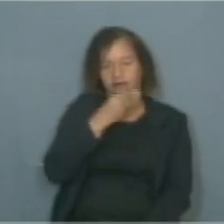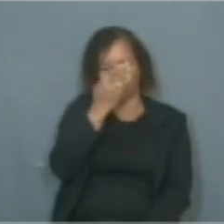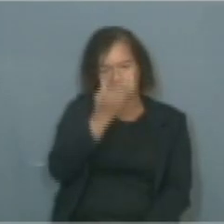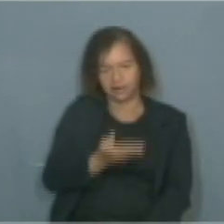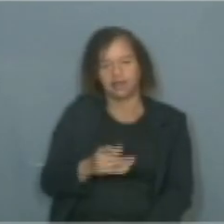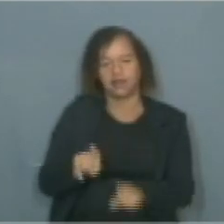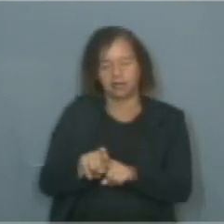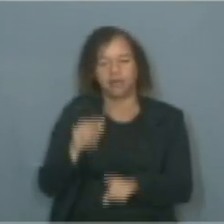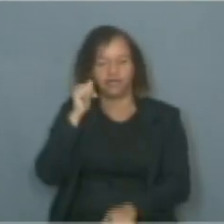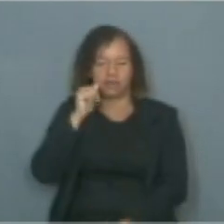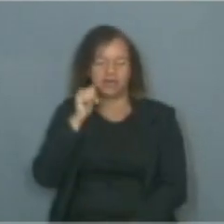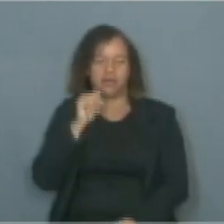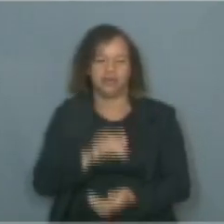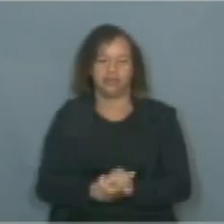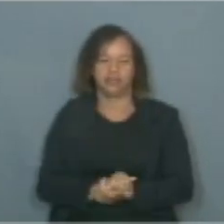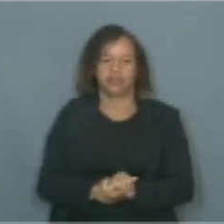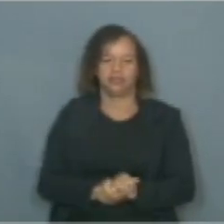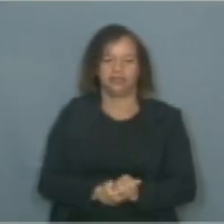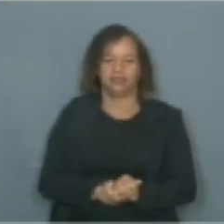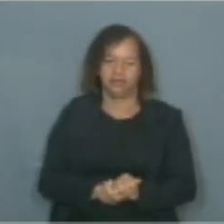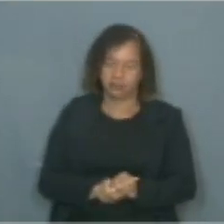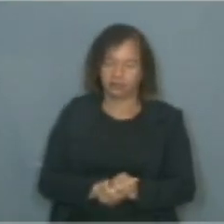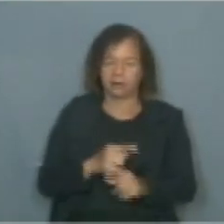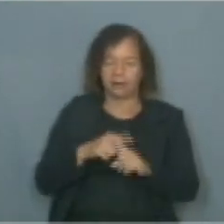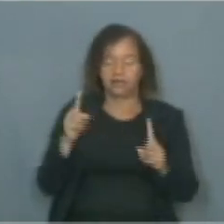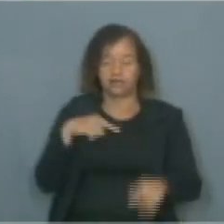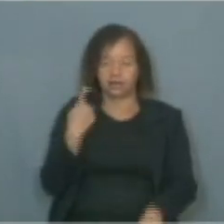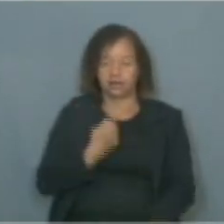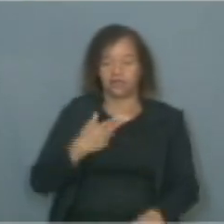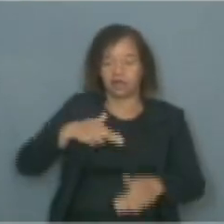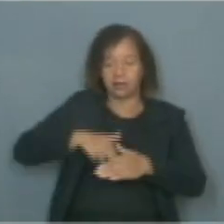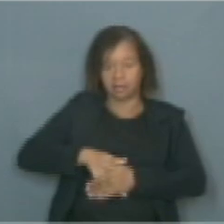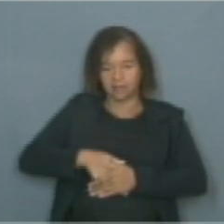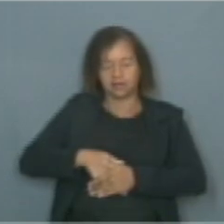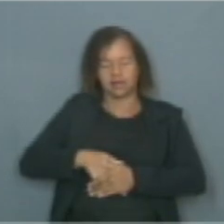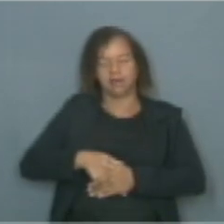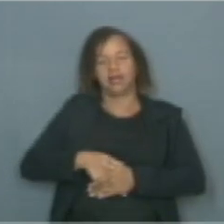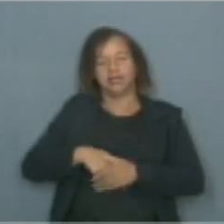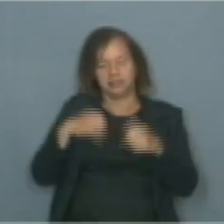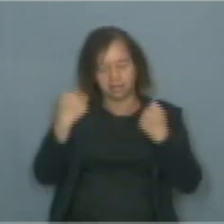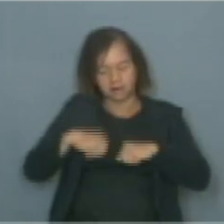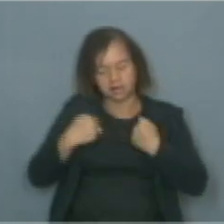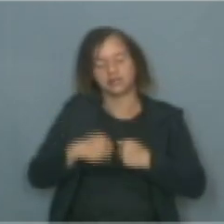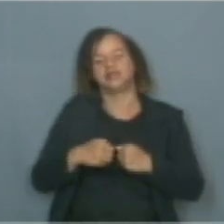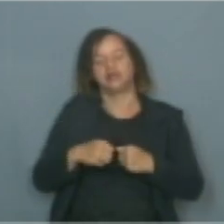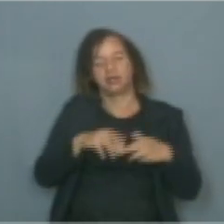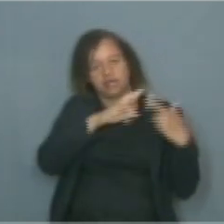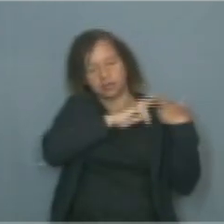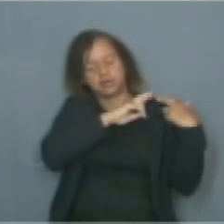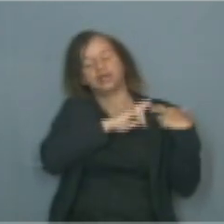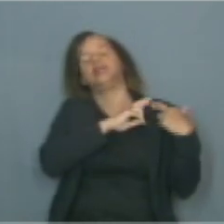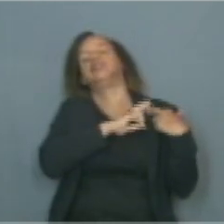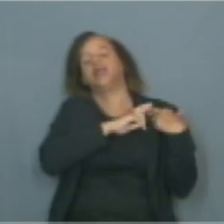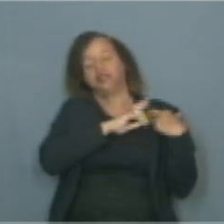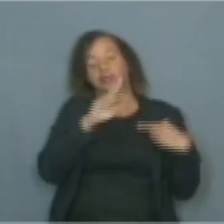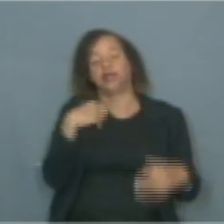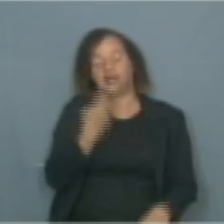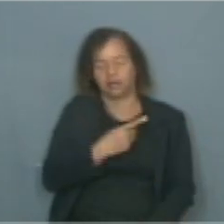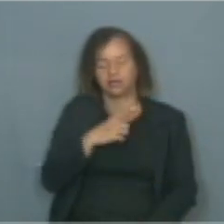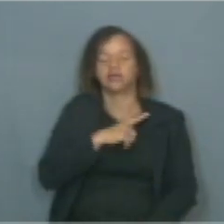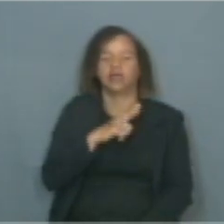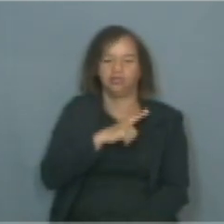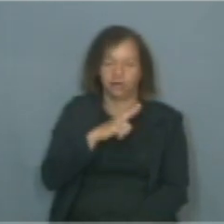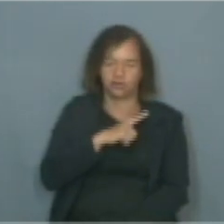feminino também. Mas, quando a gente for armar a Guarda, Sarto, a gente precisa armá-la com muita responsabilidade, porque nós temos